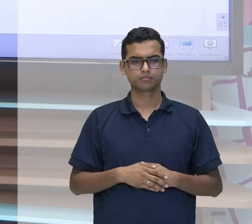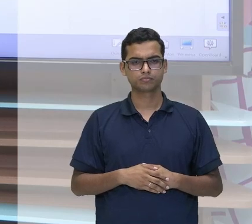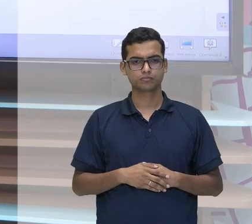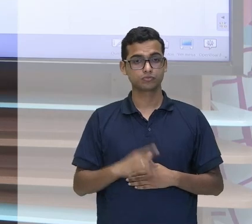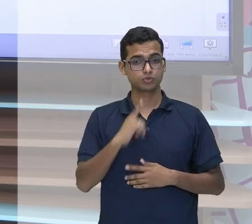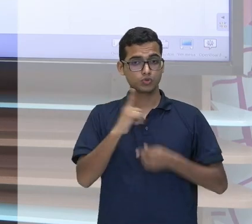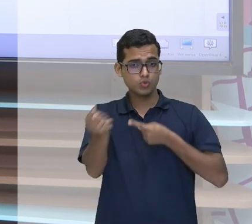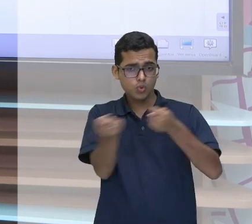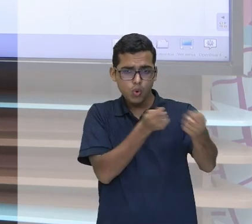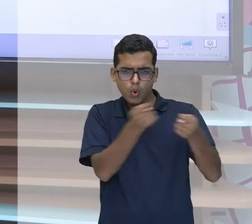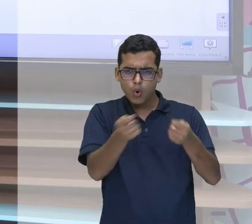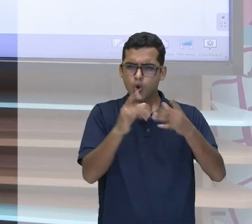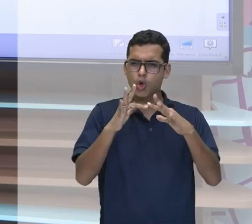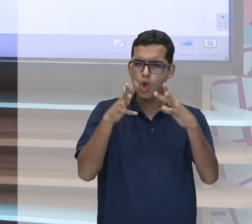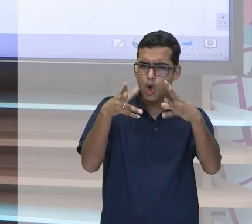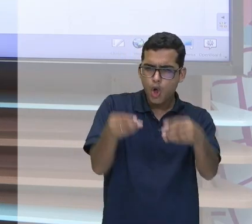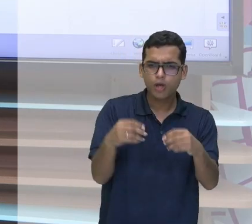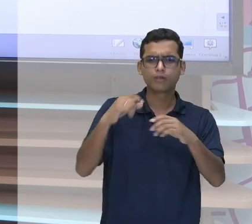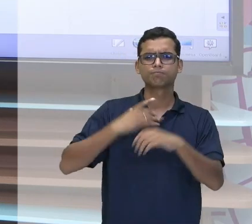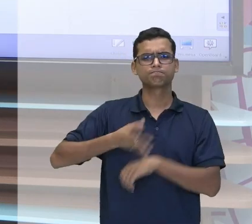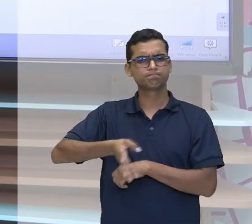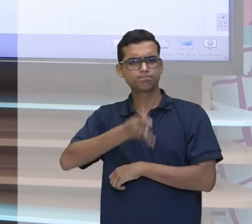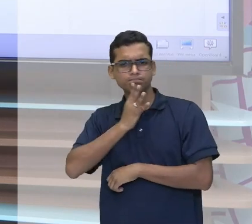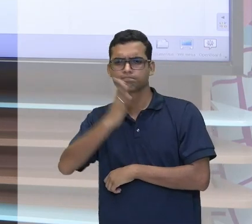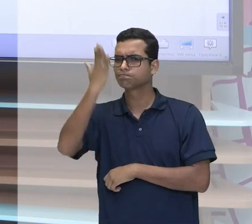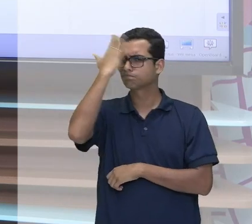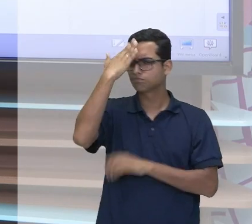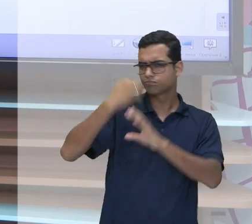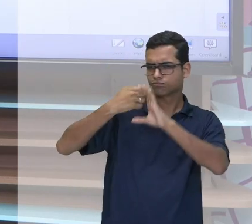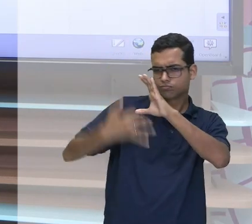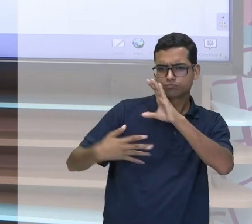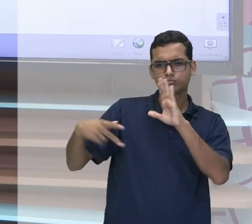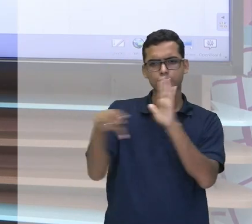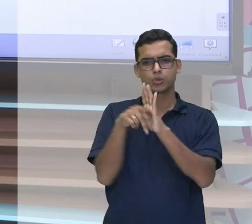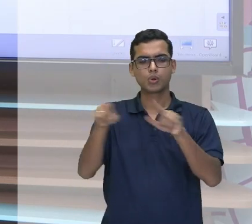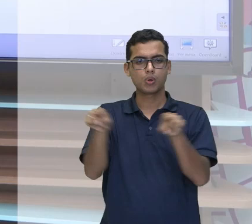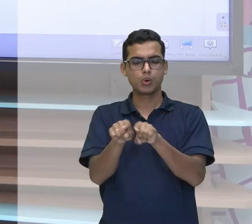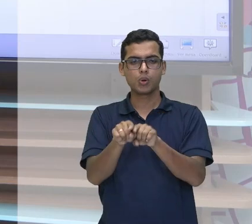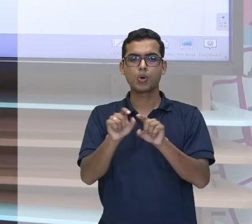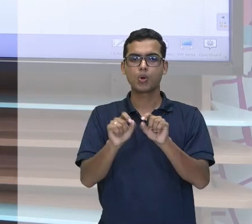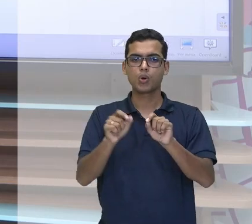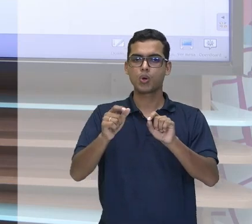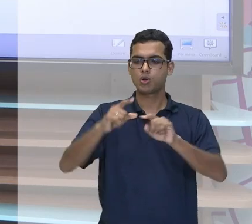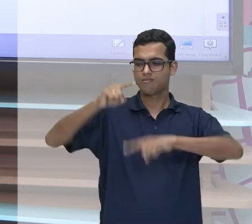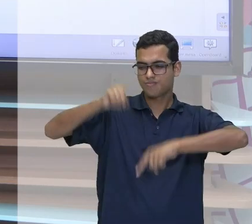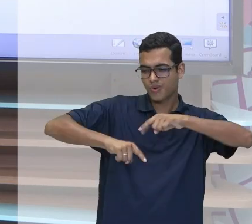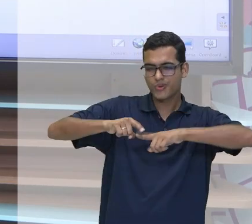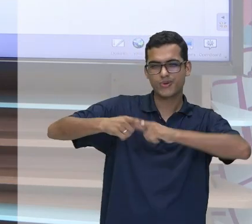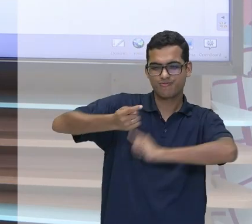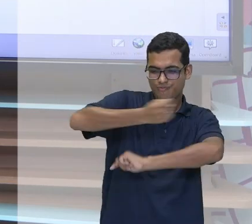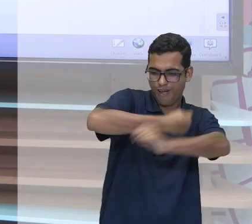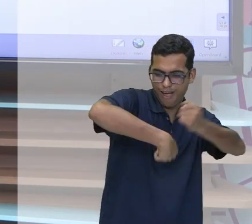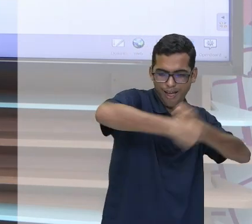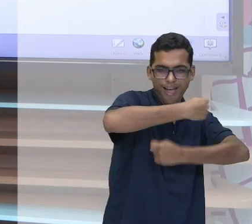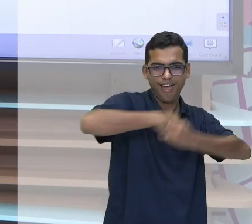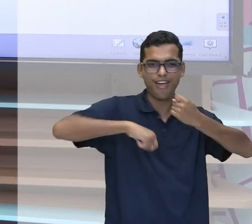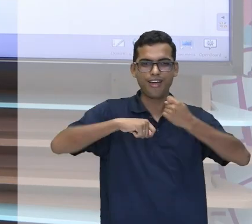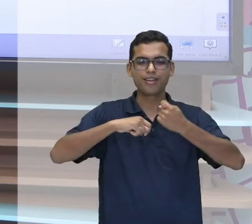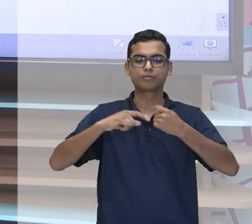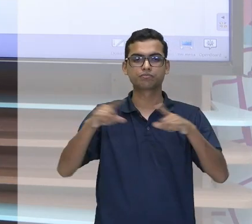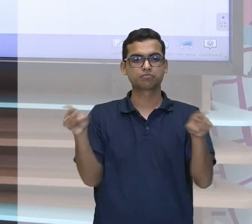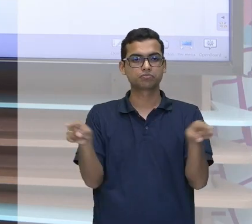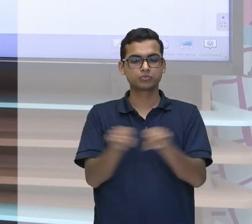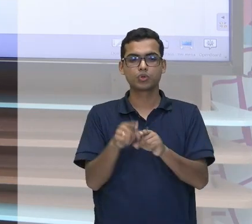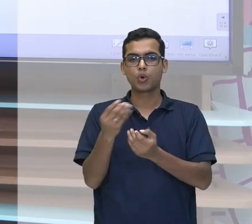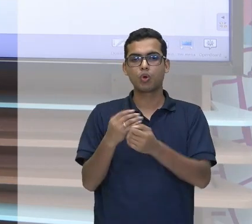já conhece um pouco sobre as características do mercantilismo, né, a gente vai tratar agora do modo de produção